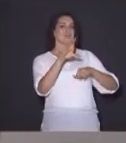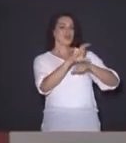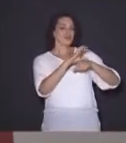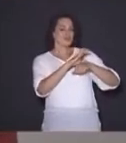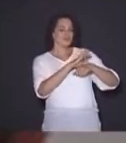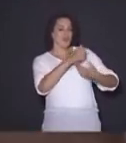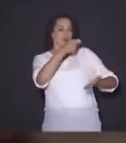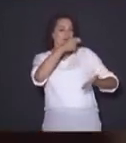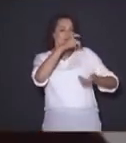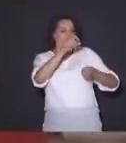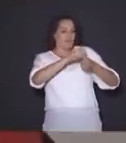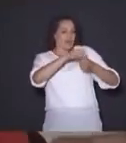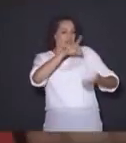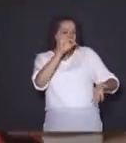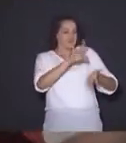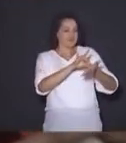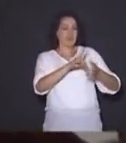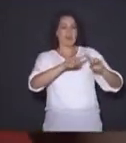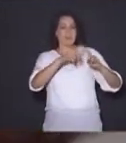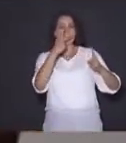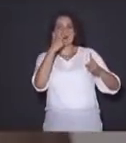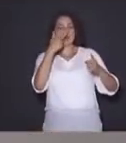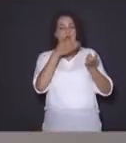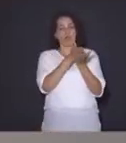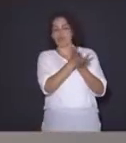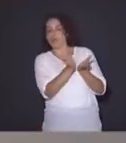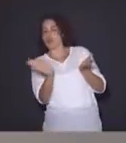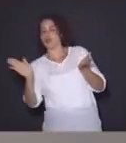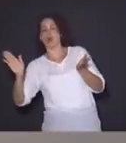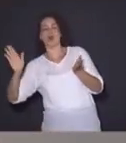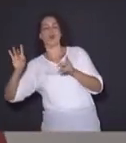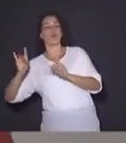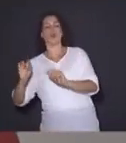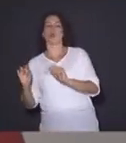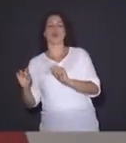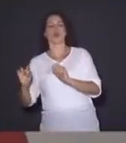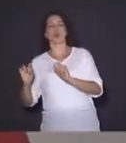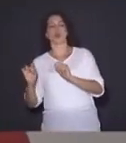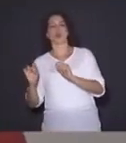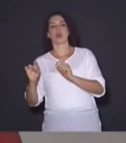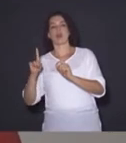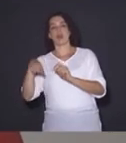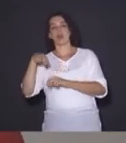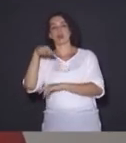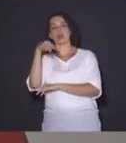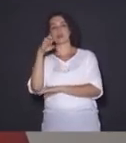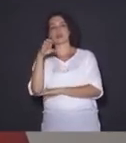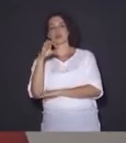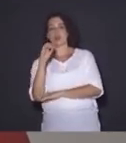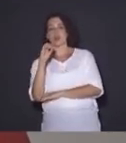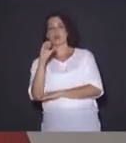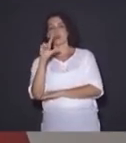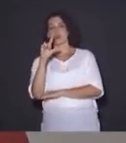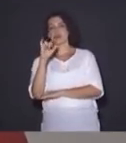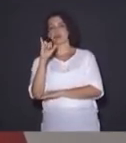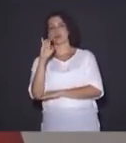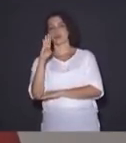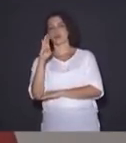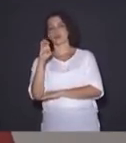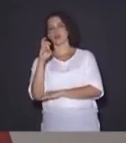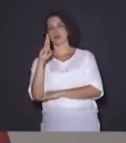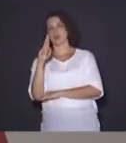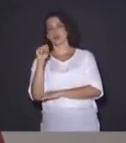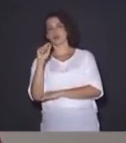entramos na contramão da implementação do seu programa que foi o período do neoliberalismo principalmente dos